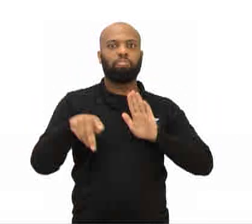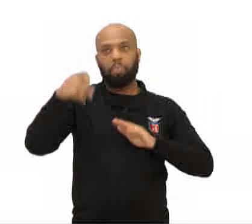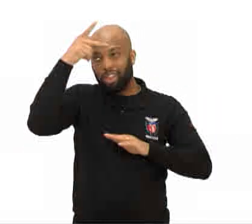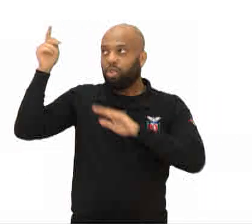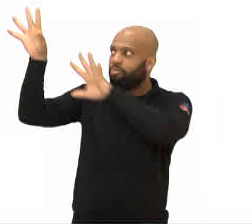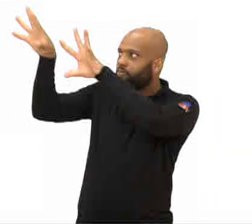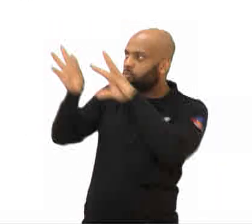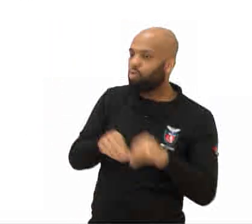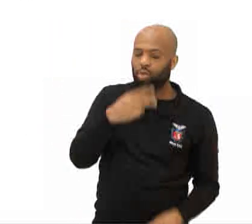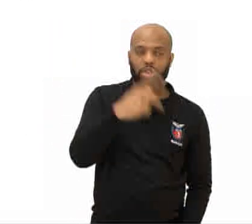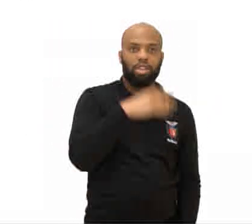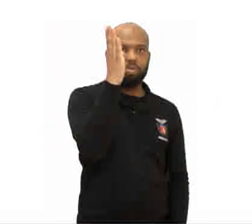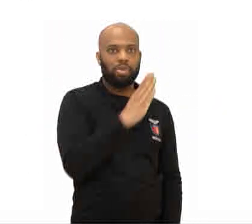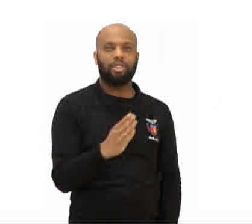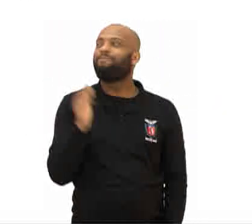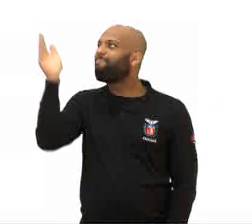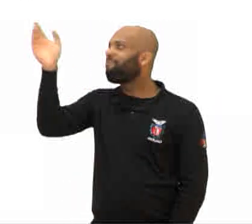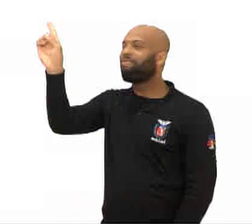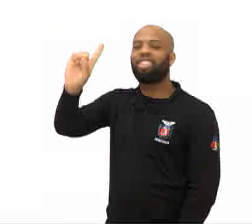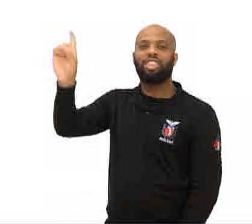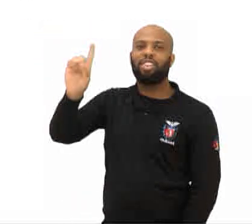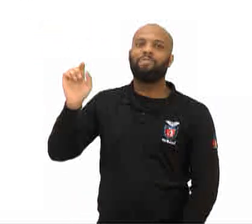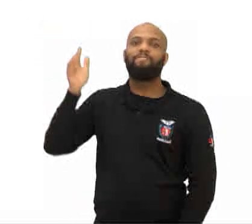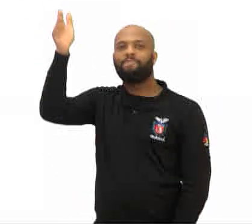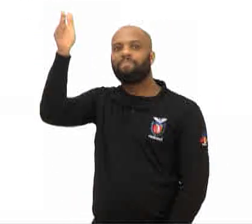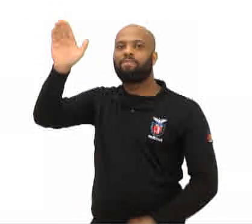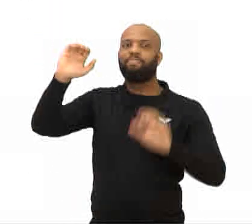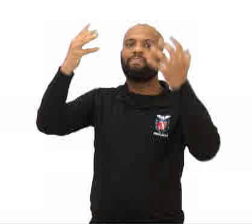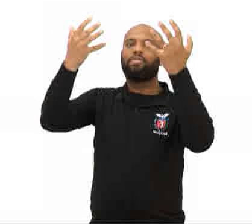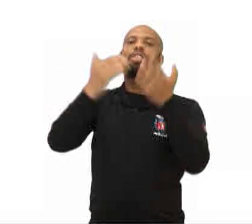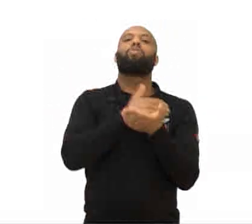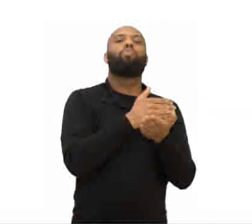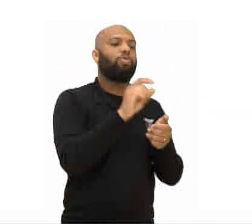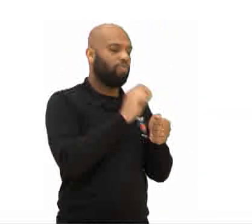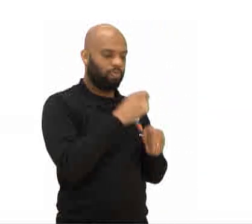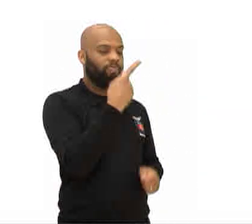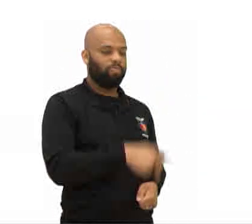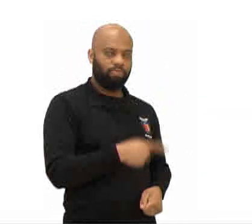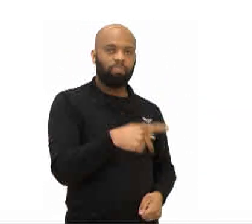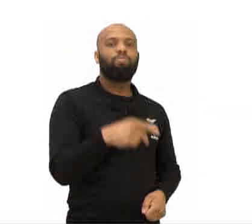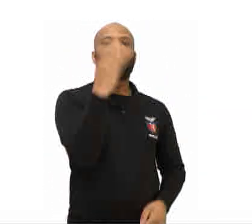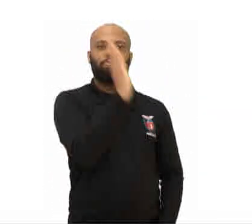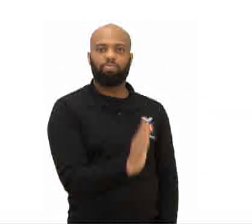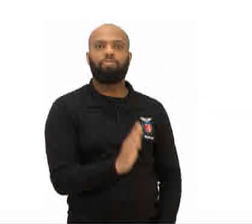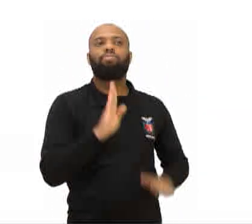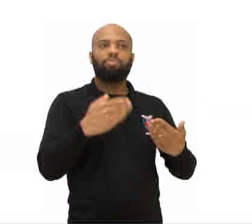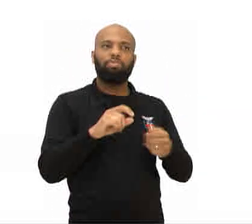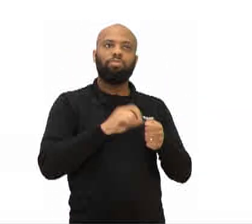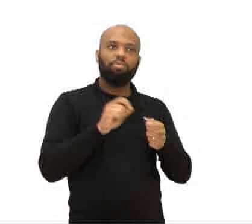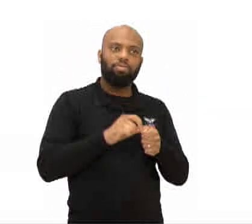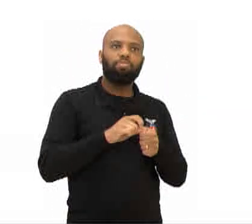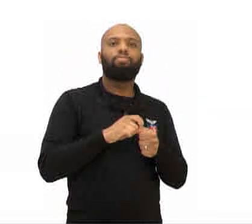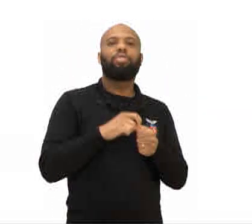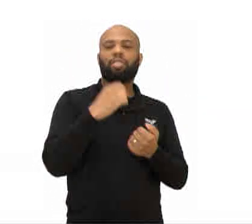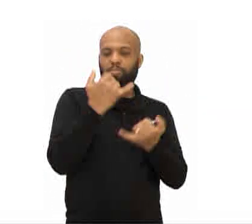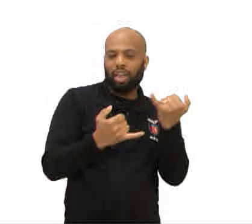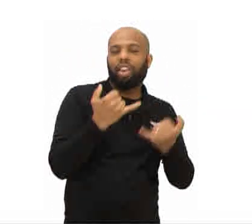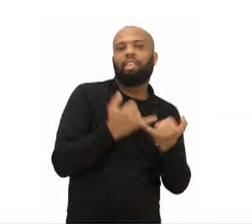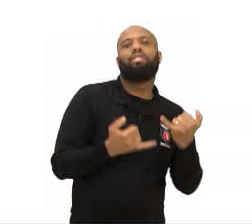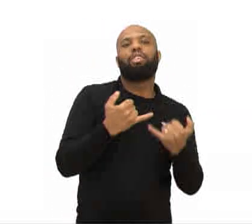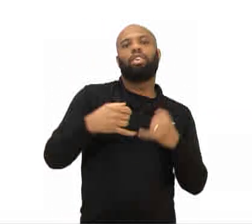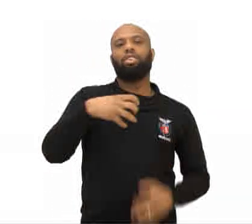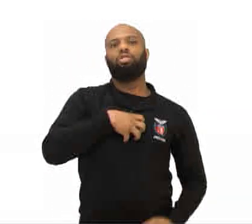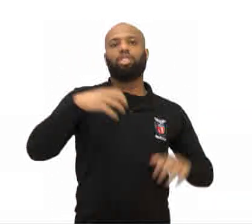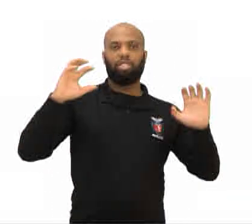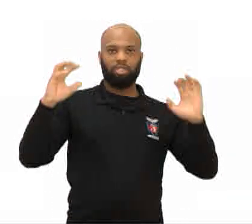Brasil e que não participavam mais desse momento lá no seu país de origem e que aqui eles vão então reproduzir aquele